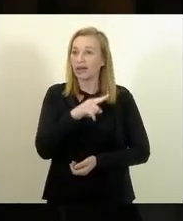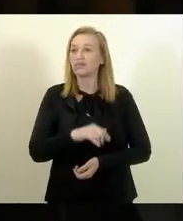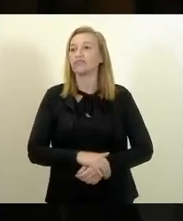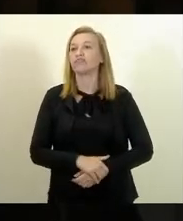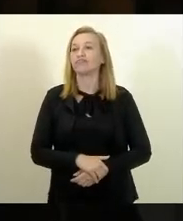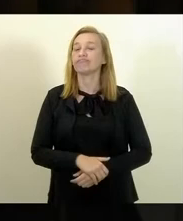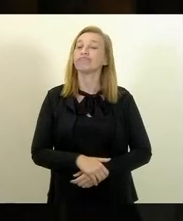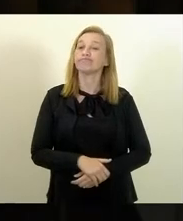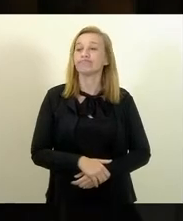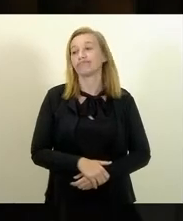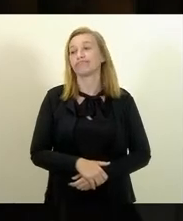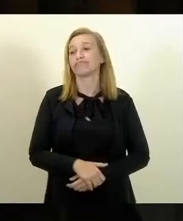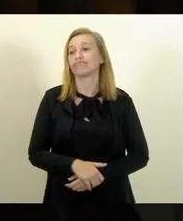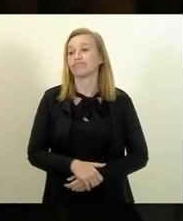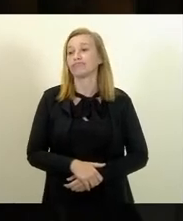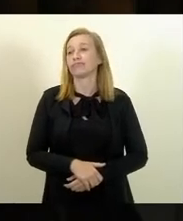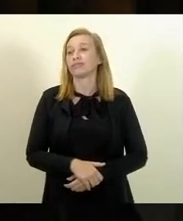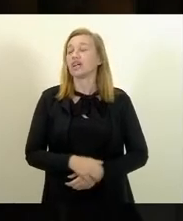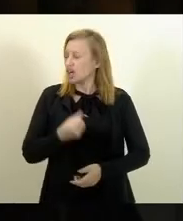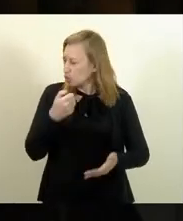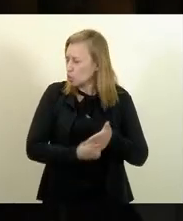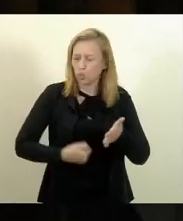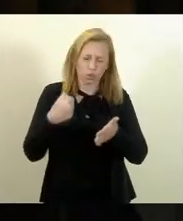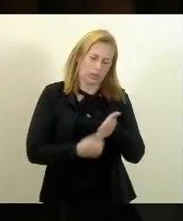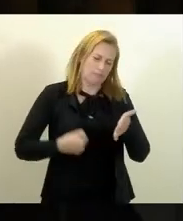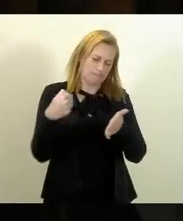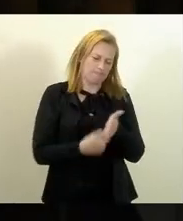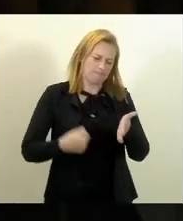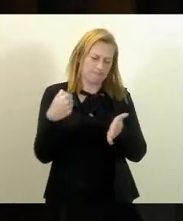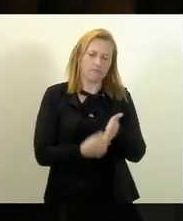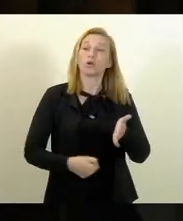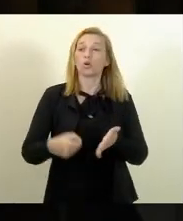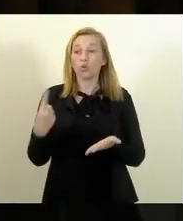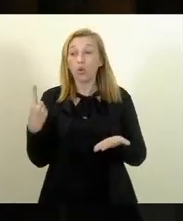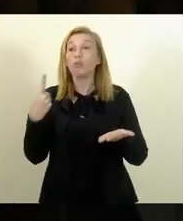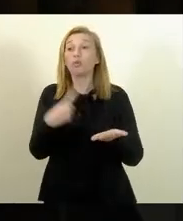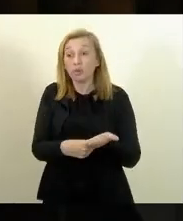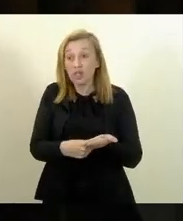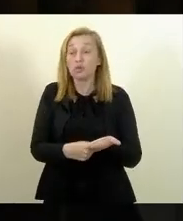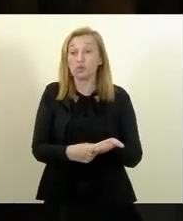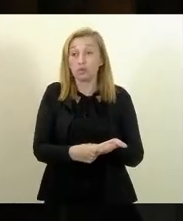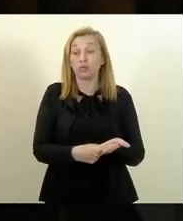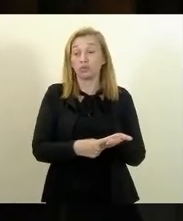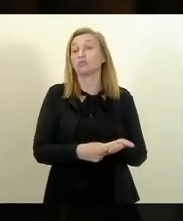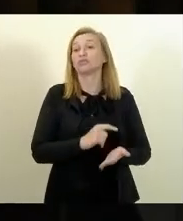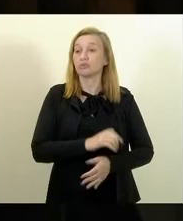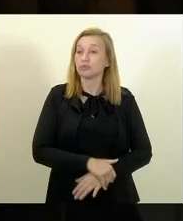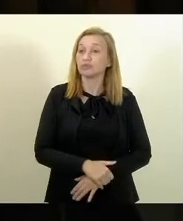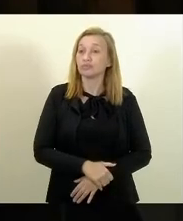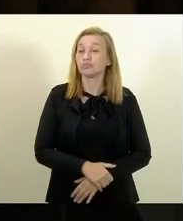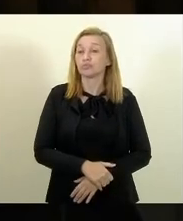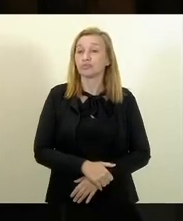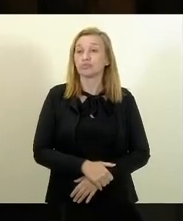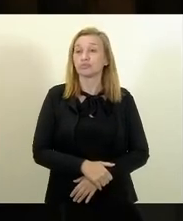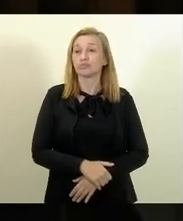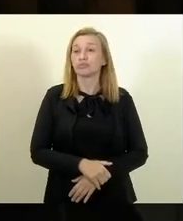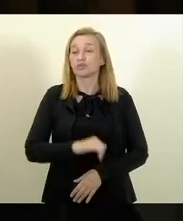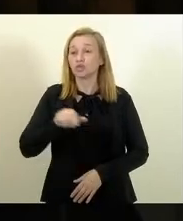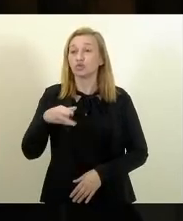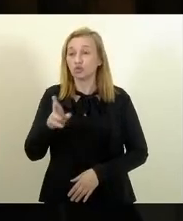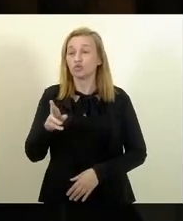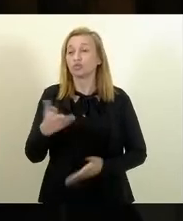João Cândido. Enfim, muita luta, muito compromisso do procurador Júlio José Araújo Júnior com essas